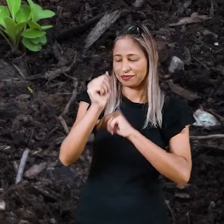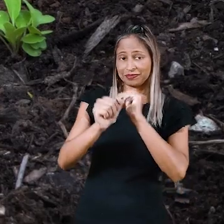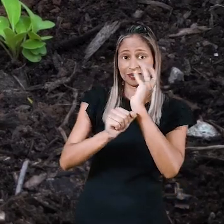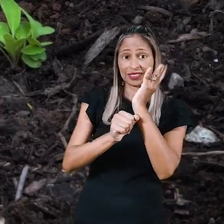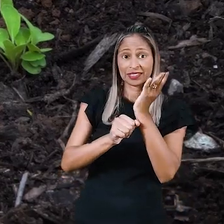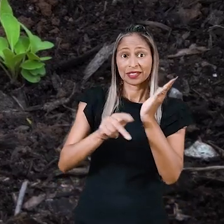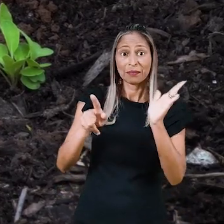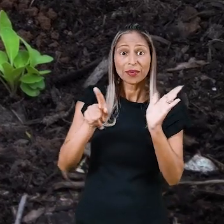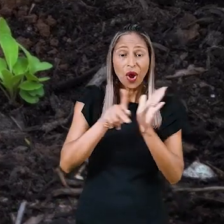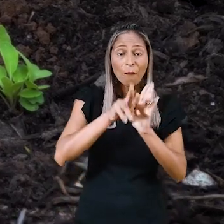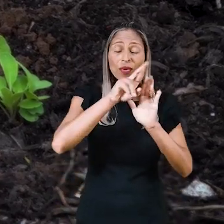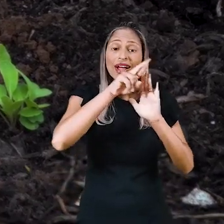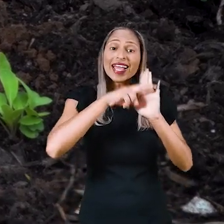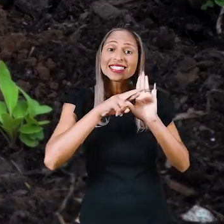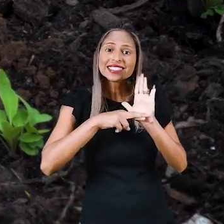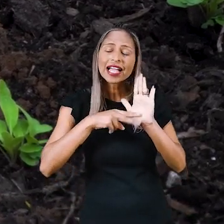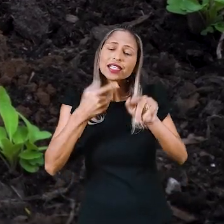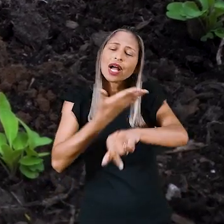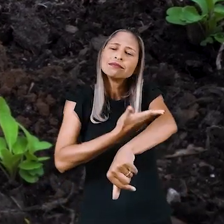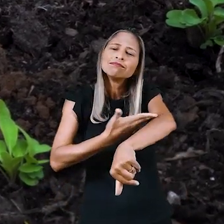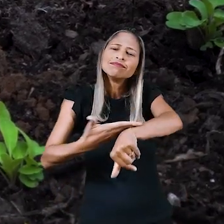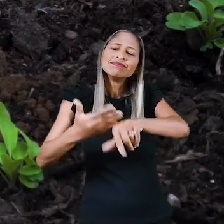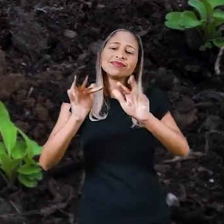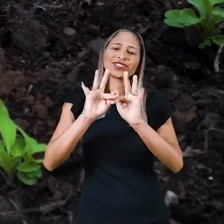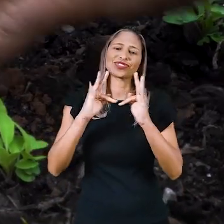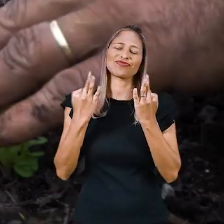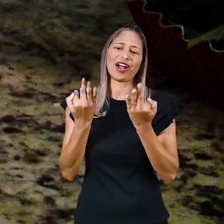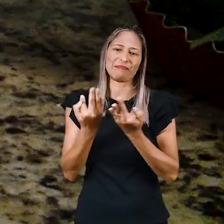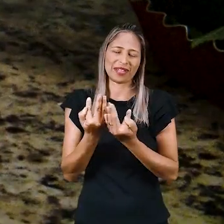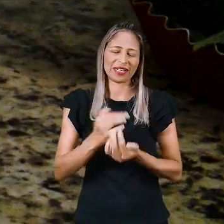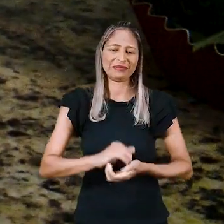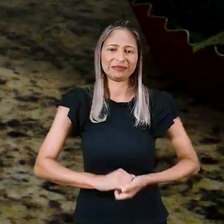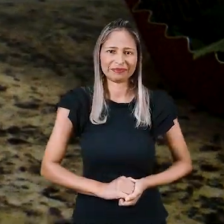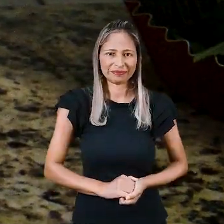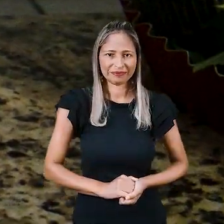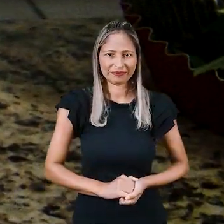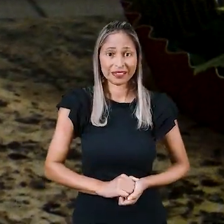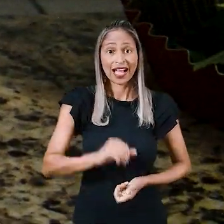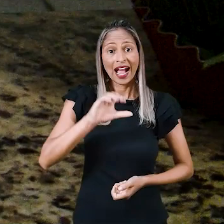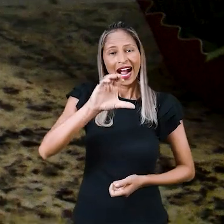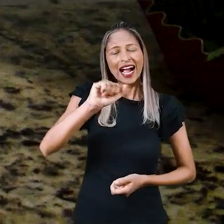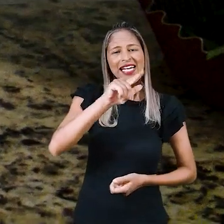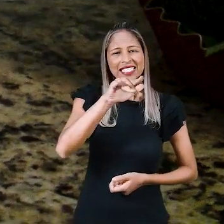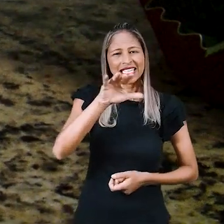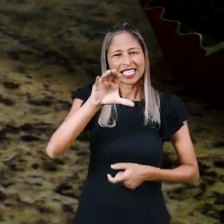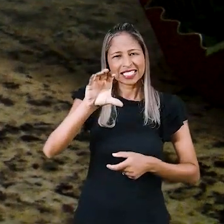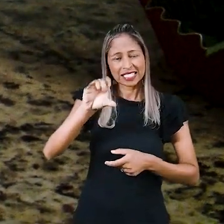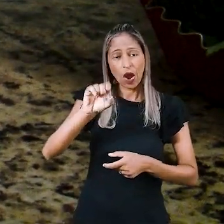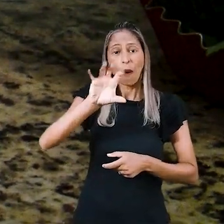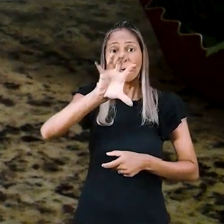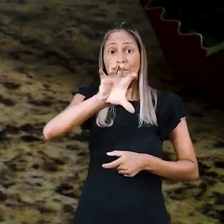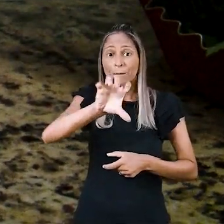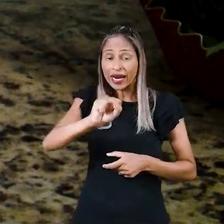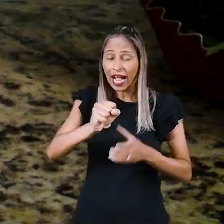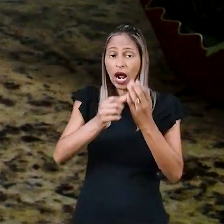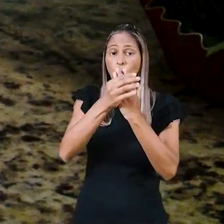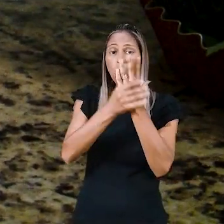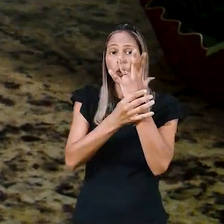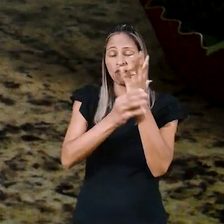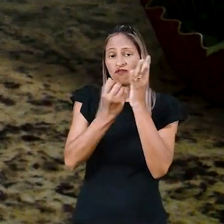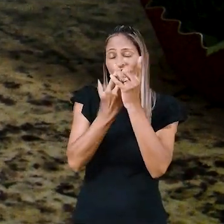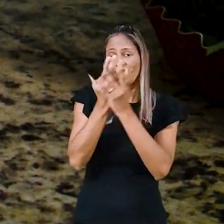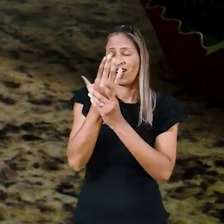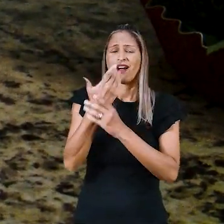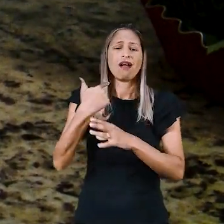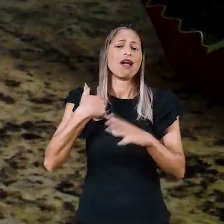dessas hortaliças nessas receitas tradicionais de família. O Pelsanção, geralmente, ele é apanhado com